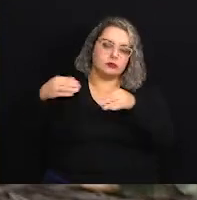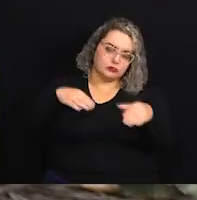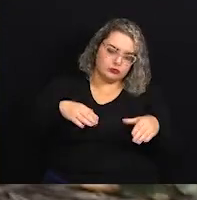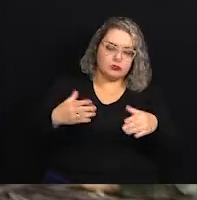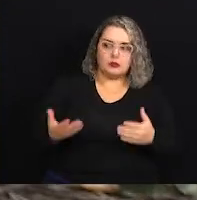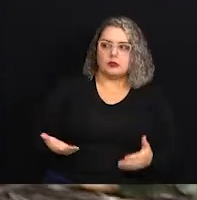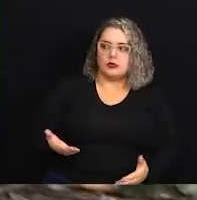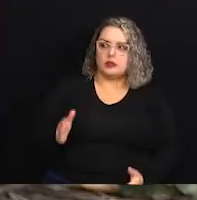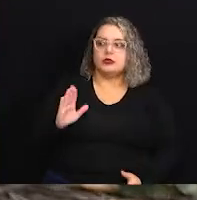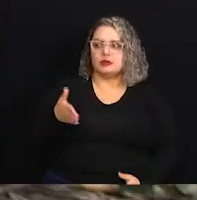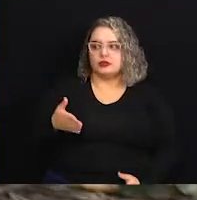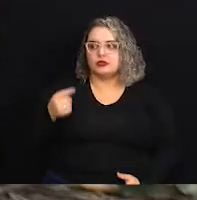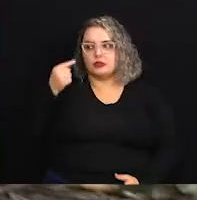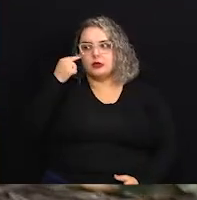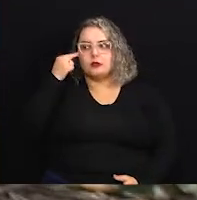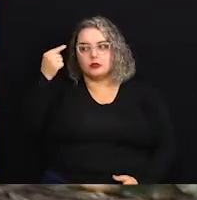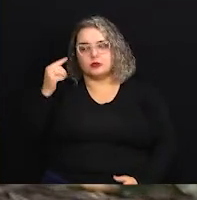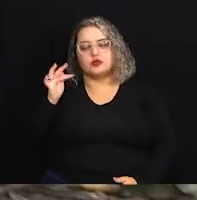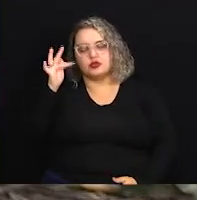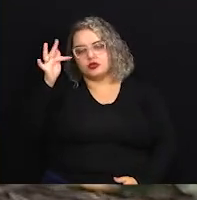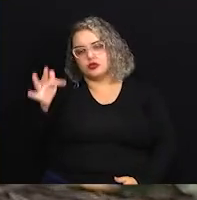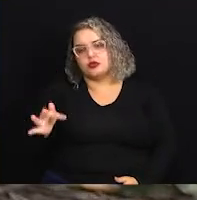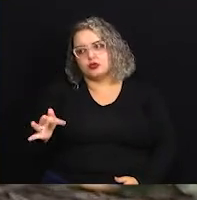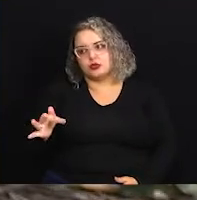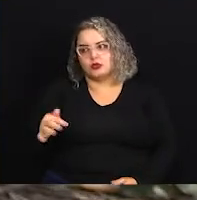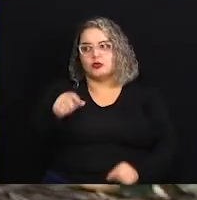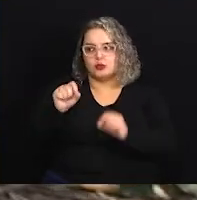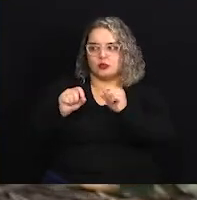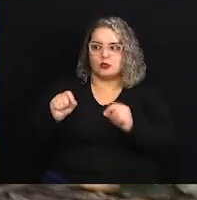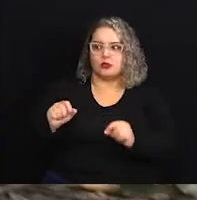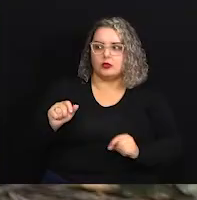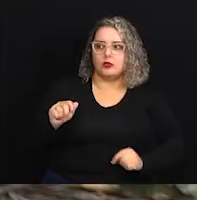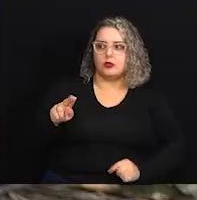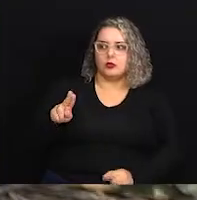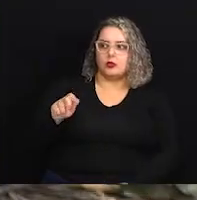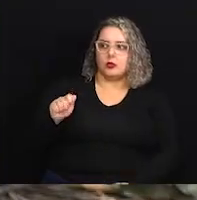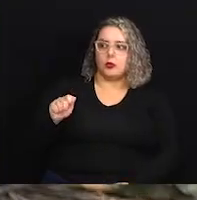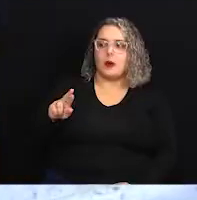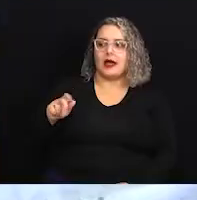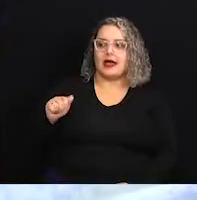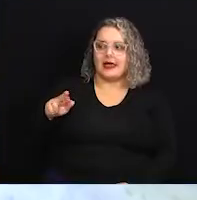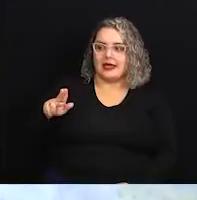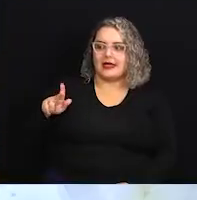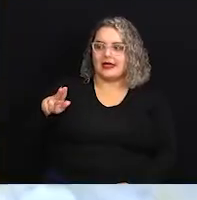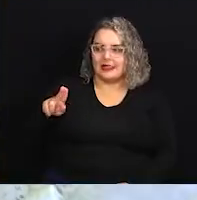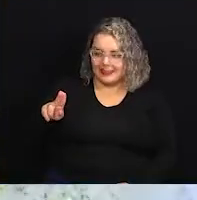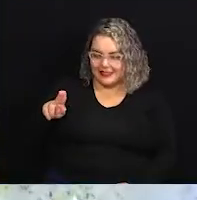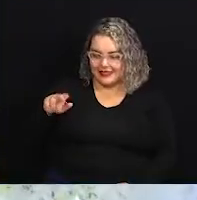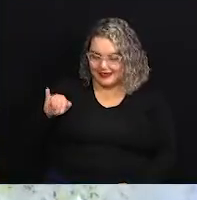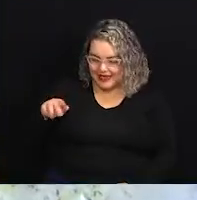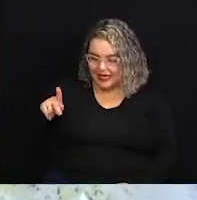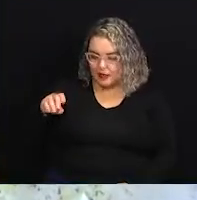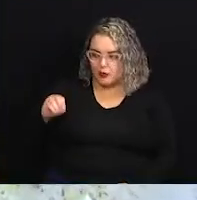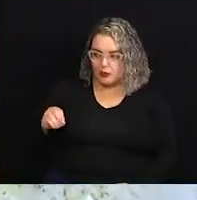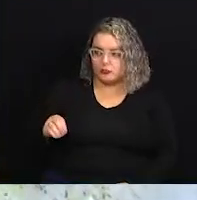mudou, a gente já nos mudamos pensando no futuro aí do que seria hoje a Guaraipa. Um sistema que usa o processo